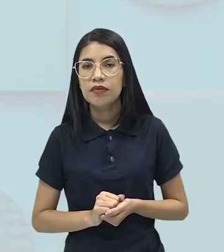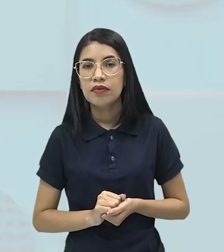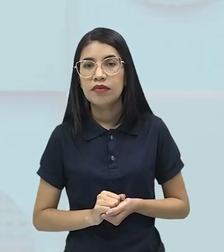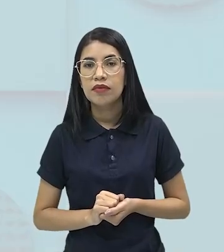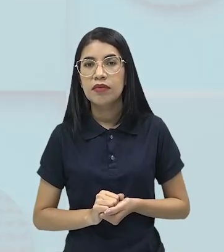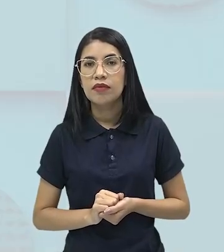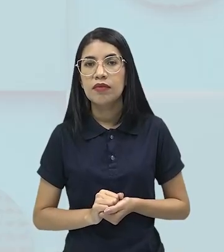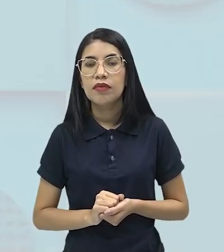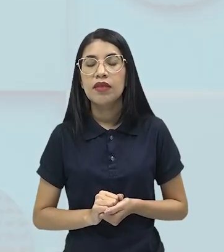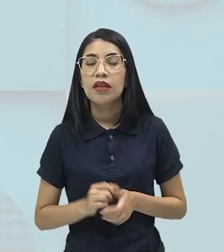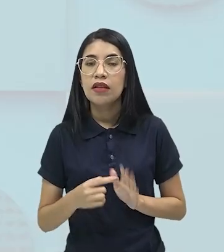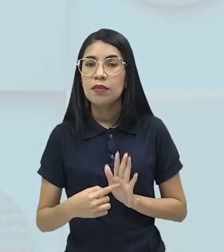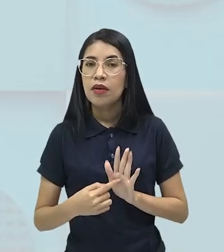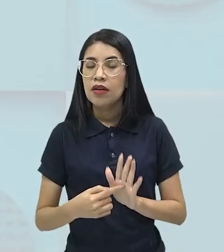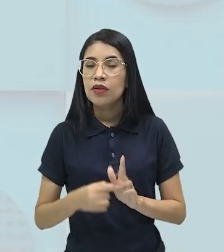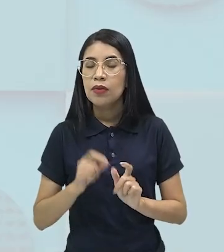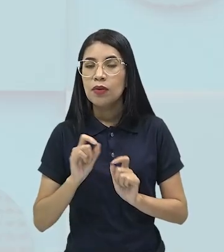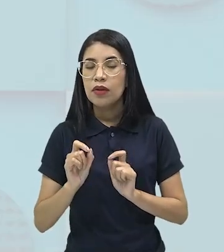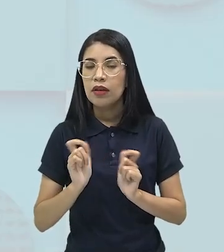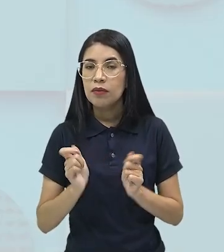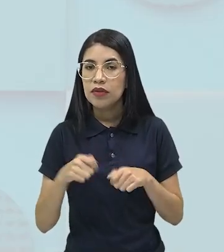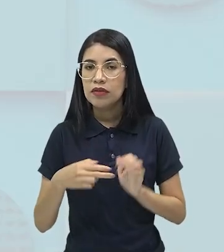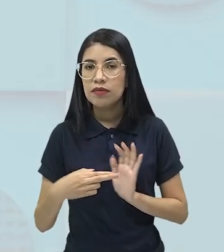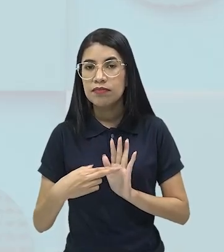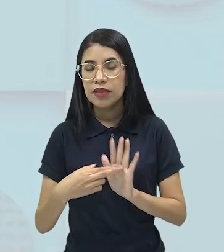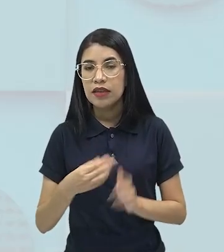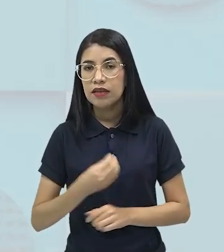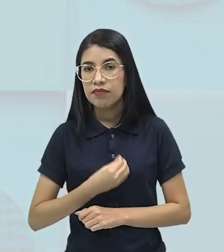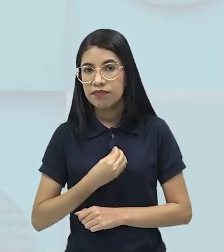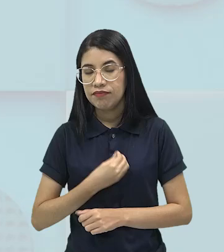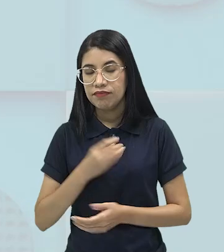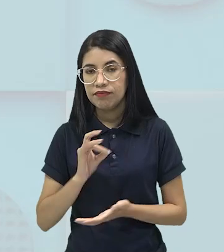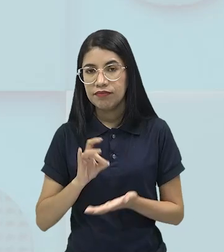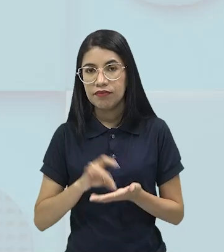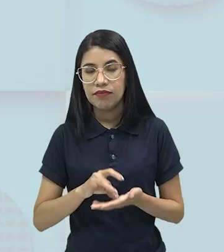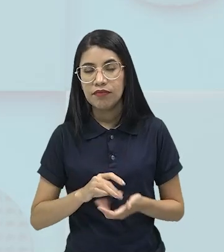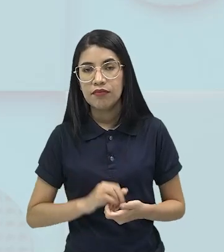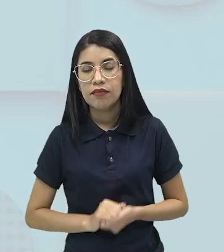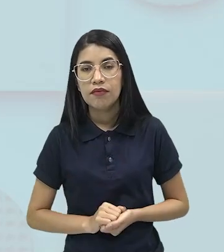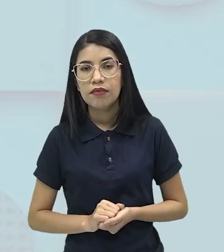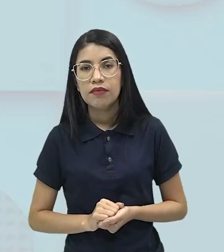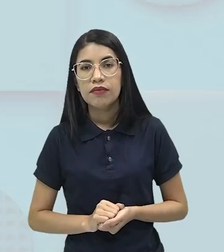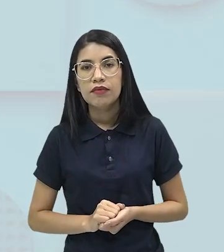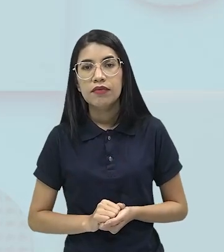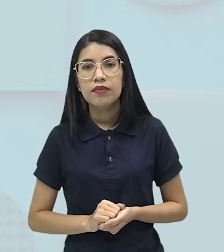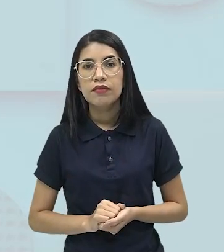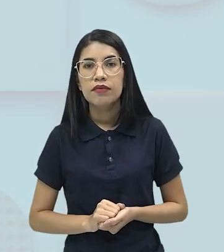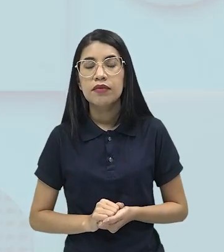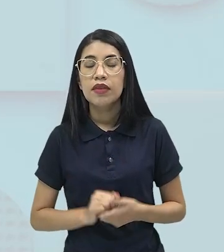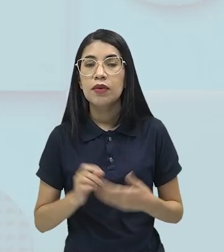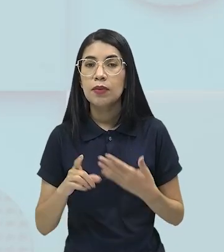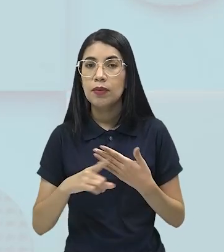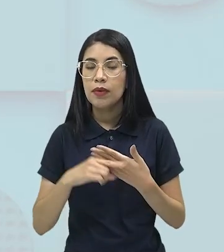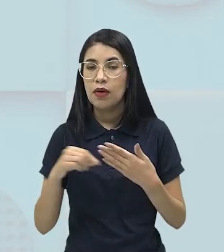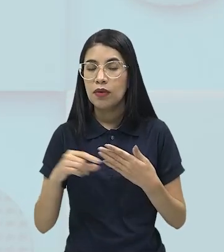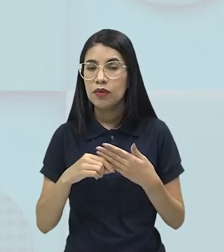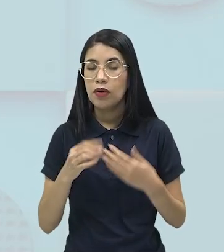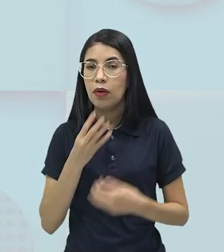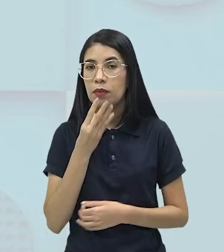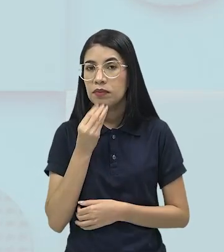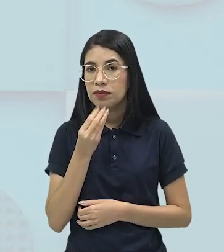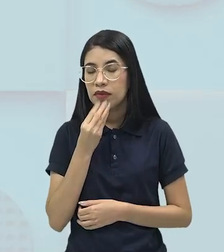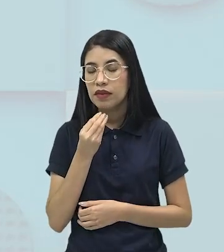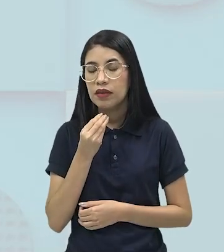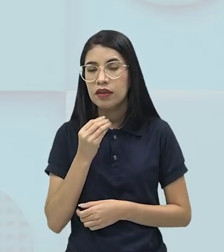demonstra o que ele representa na realidade. Então, o escritor Machado de Assis, ele é um